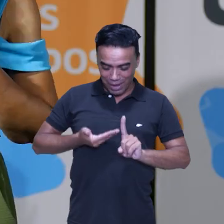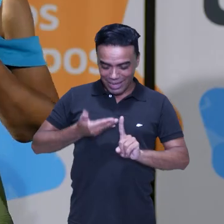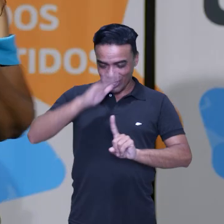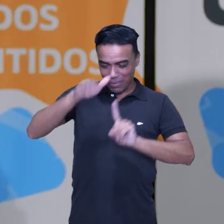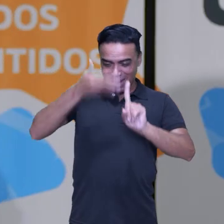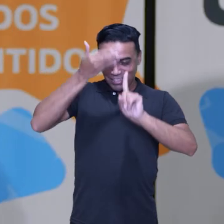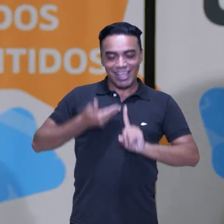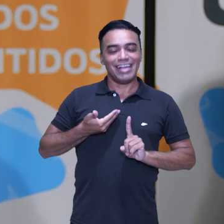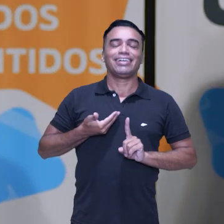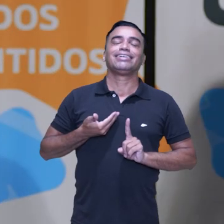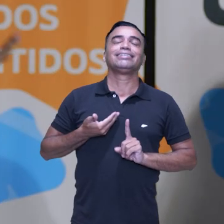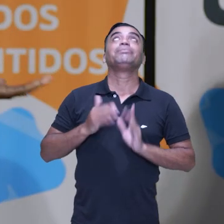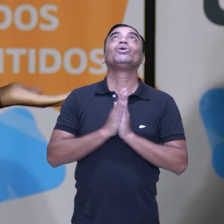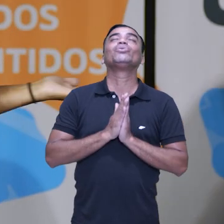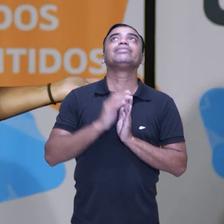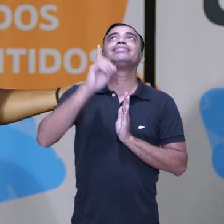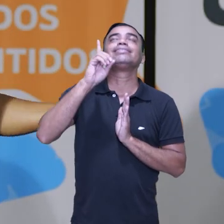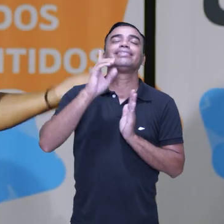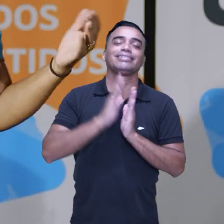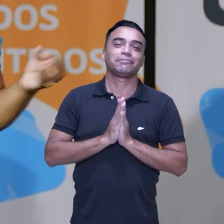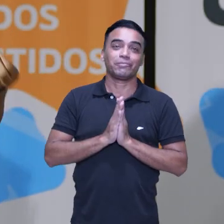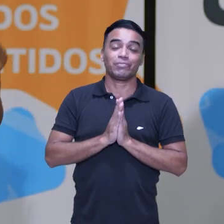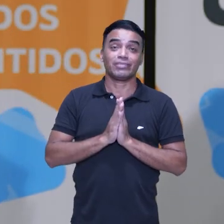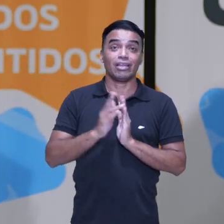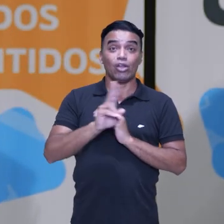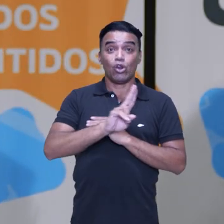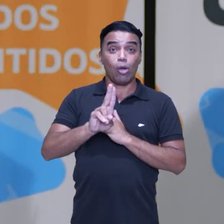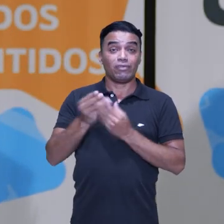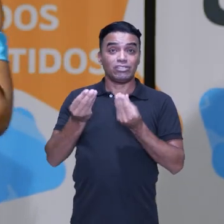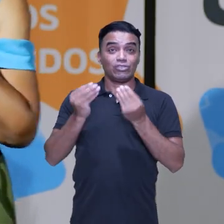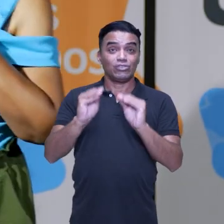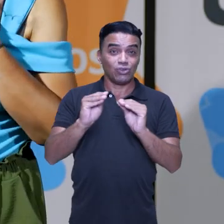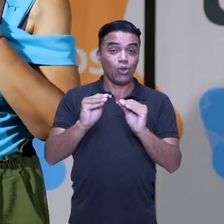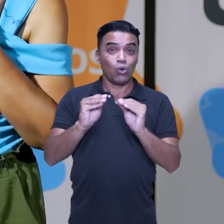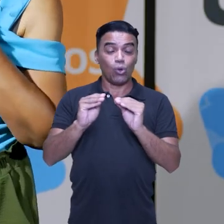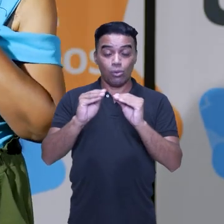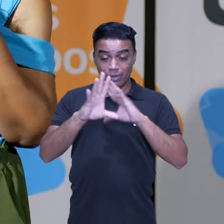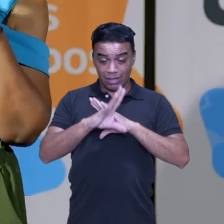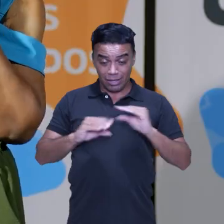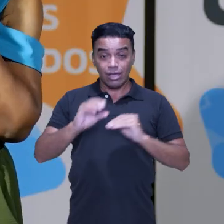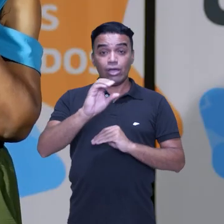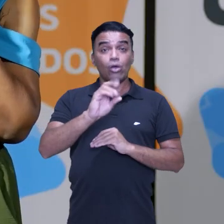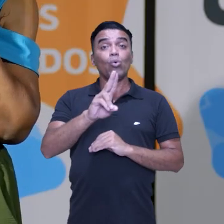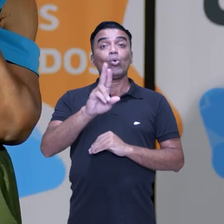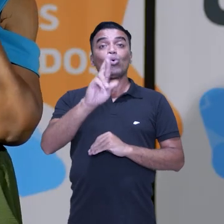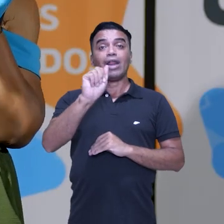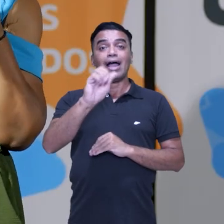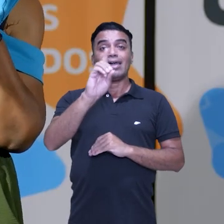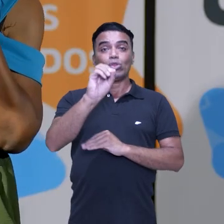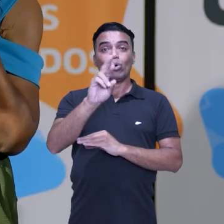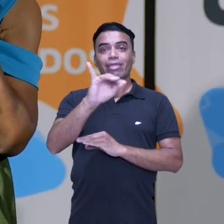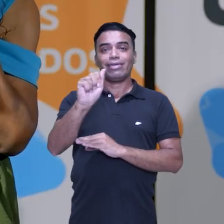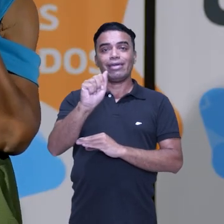Deus do céu! Eu falo assim, ó, o nome que vocês deram para curadoria, realmente,